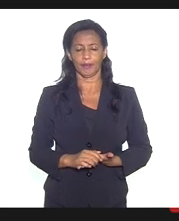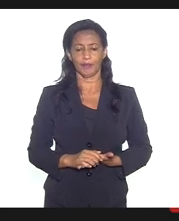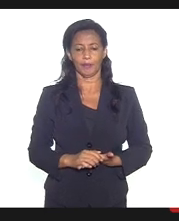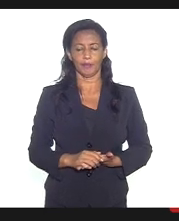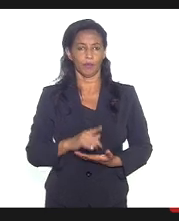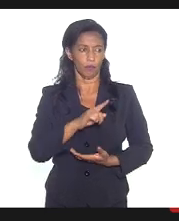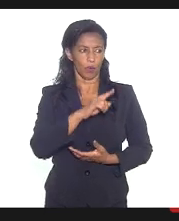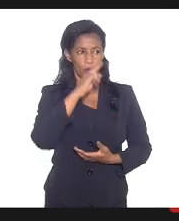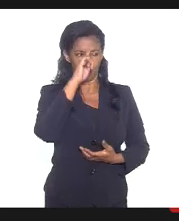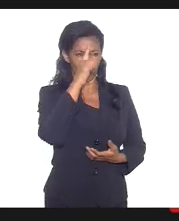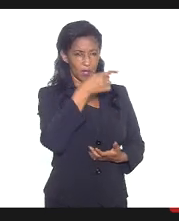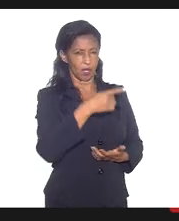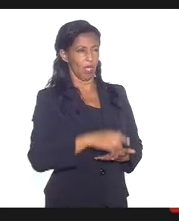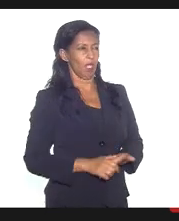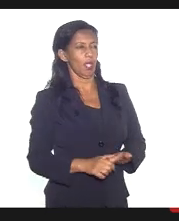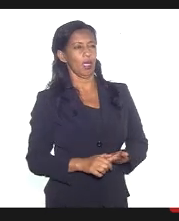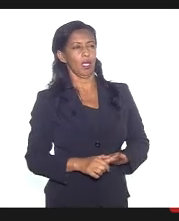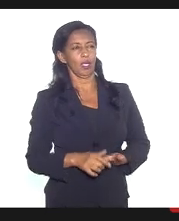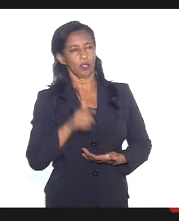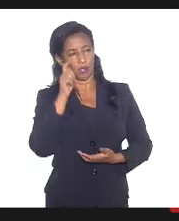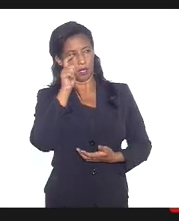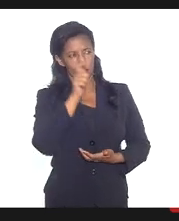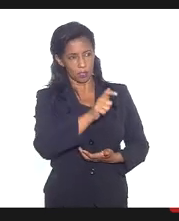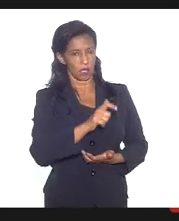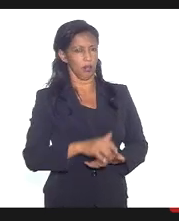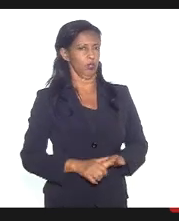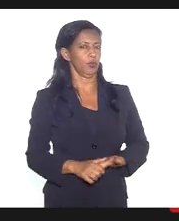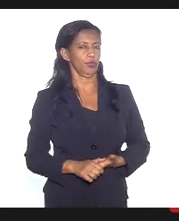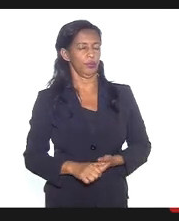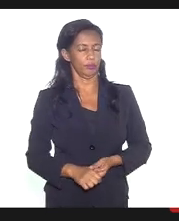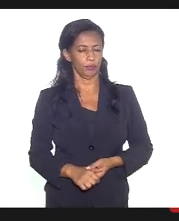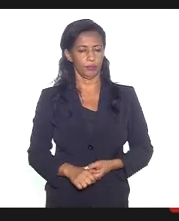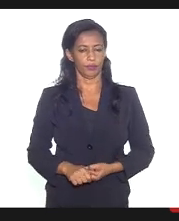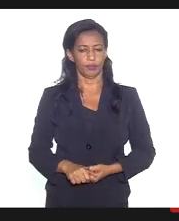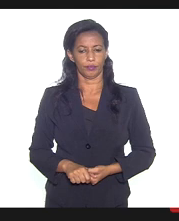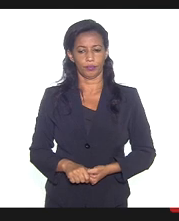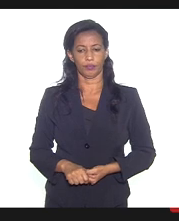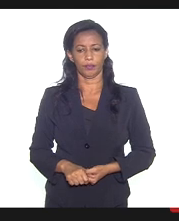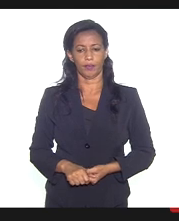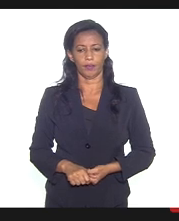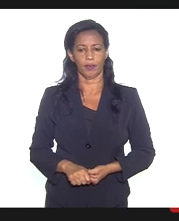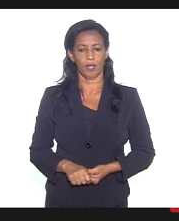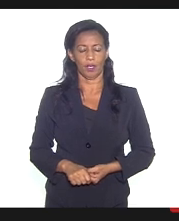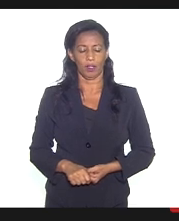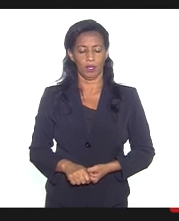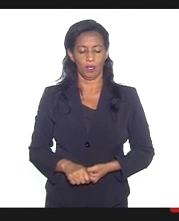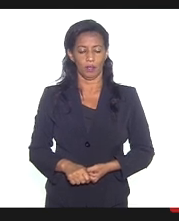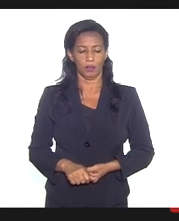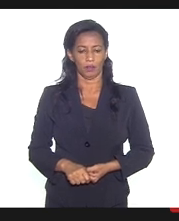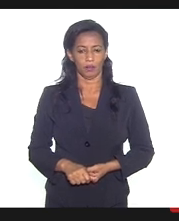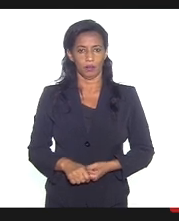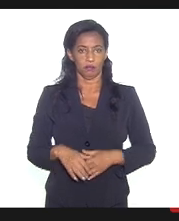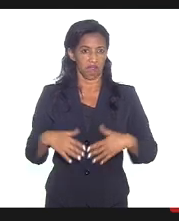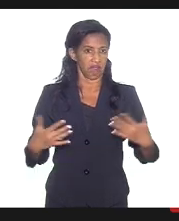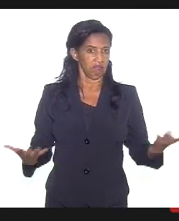uma ideia bastante interessante. E não sei se seria necessário, e aí